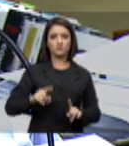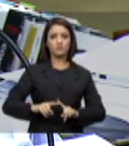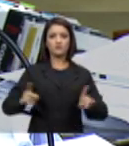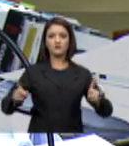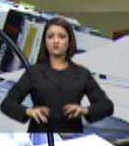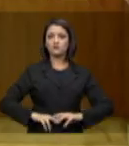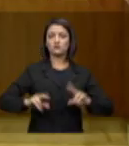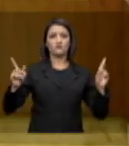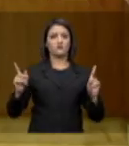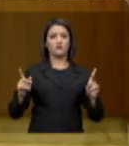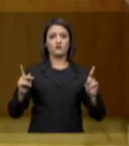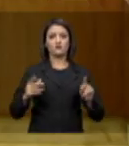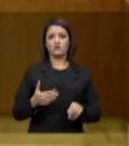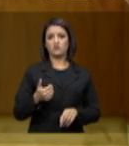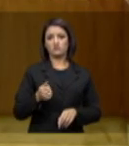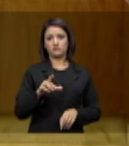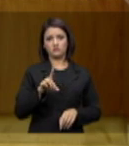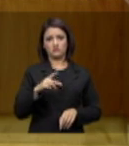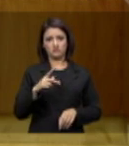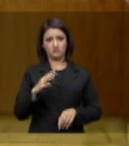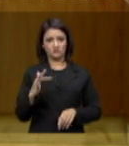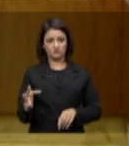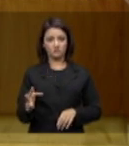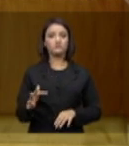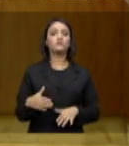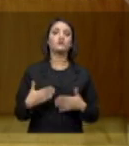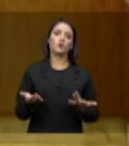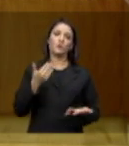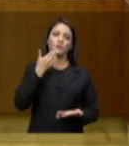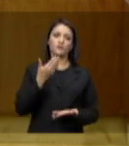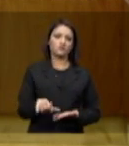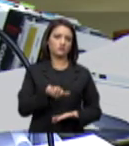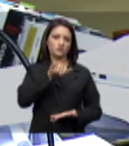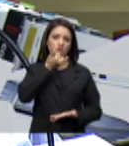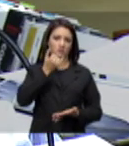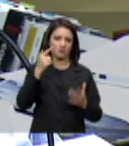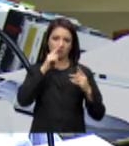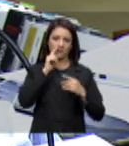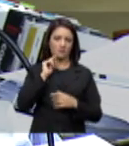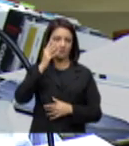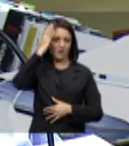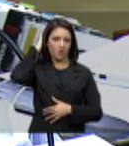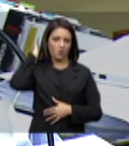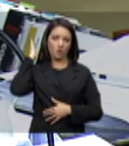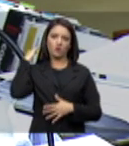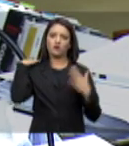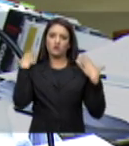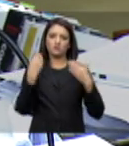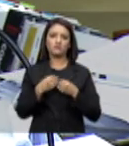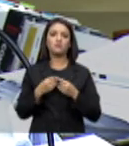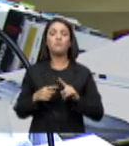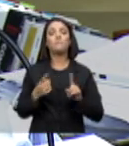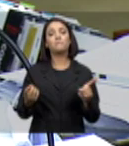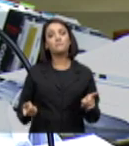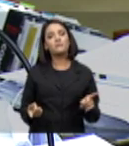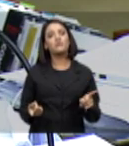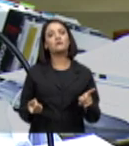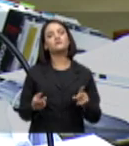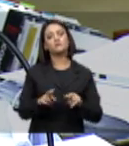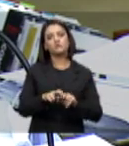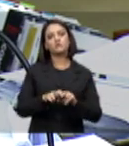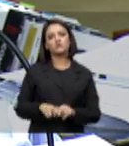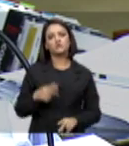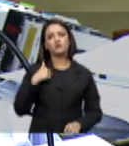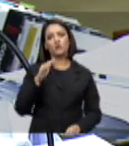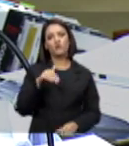de descumprimento de preceito fundamental então eu peço todas as velhas ao eminente ministro marco aurélio é mais em virtude dessas considerações